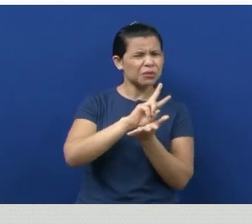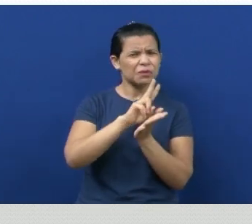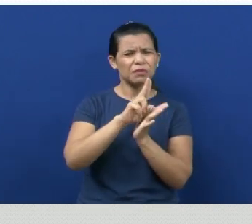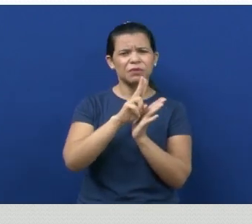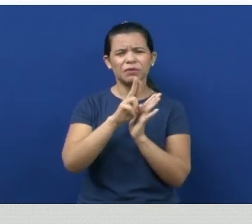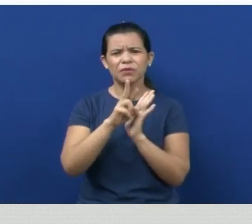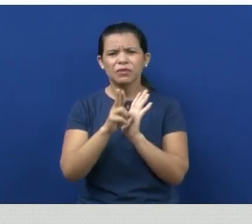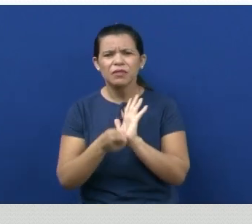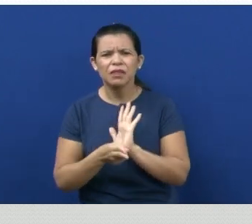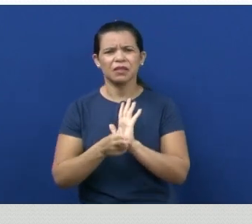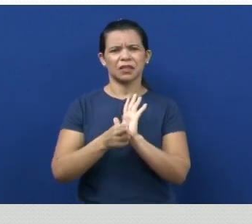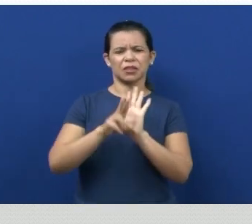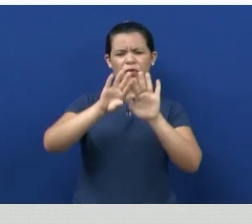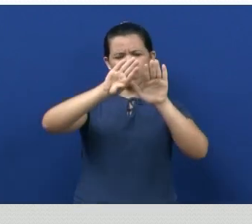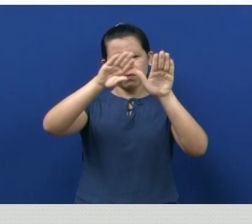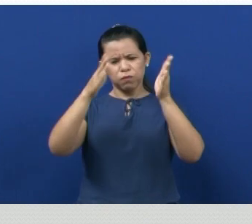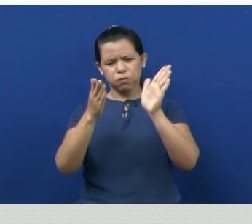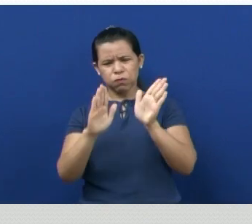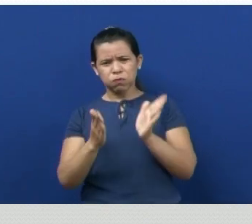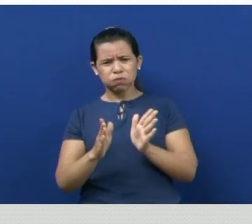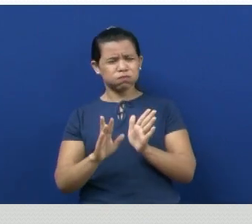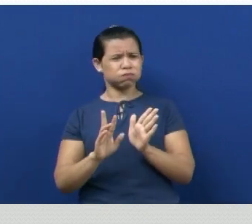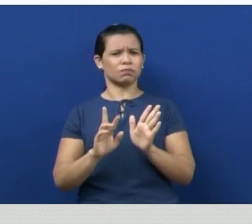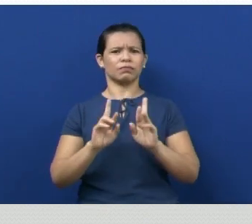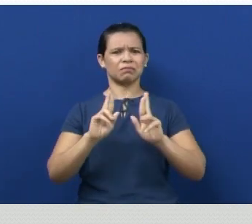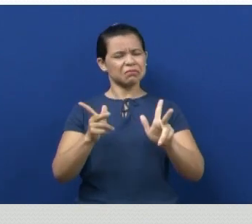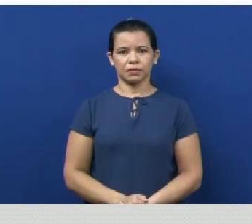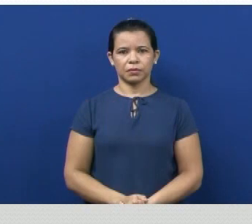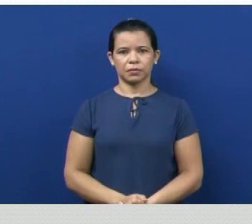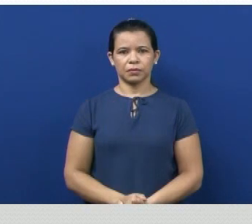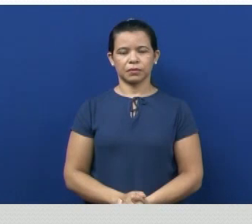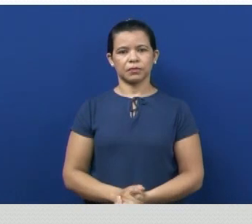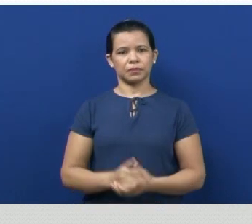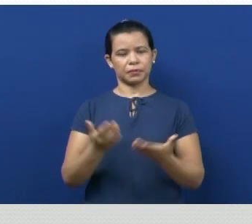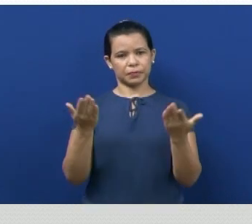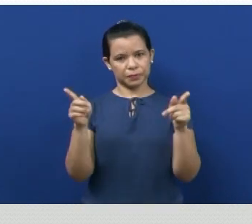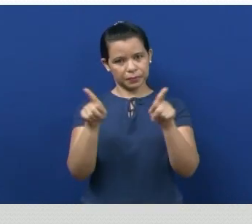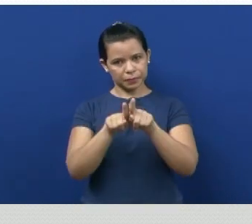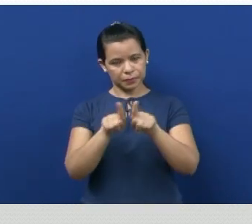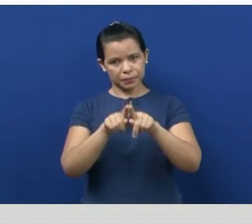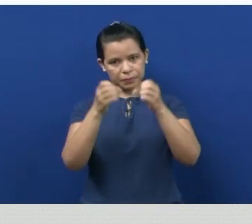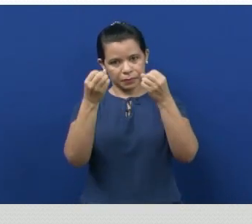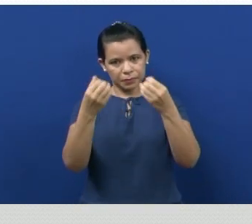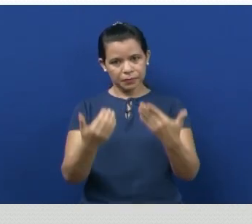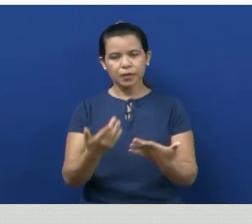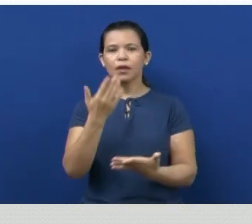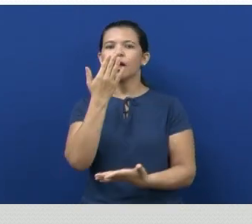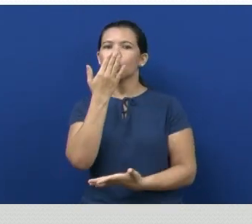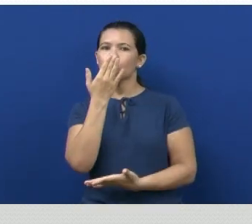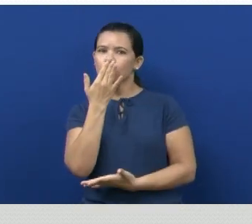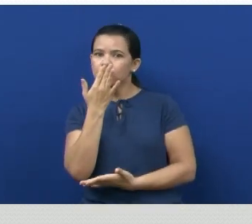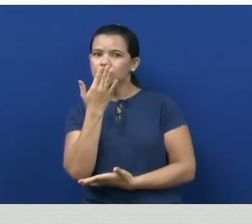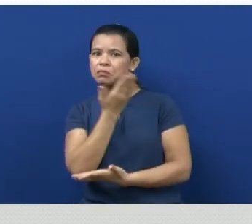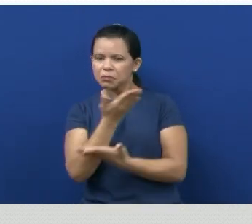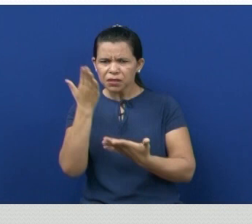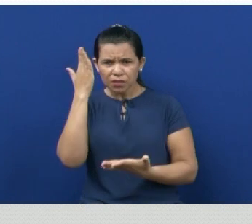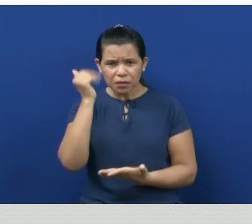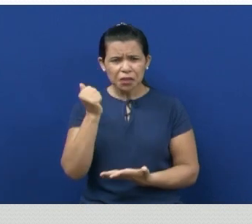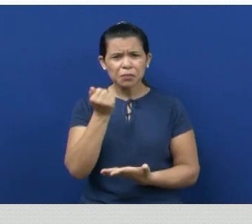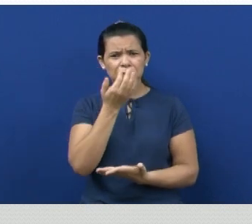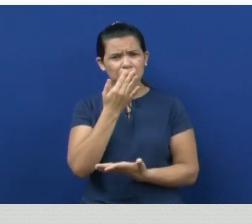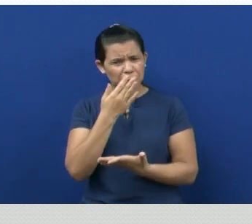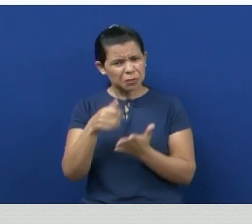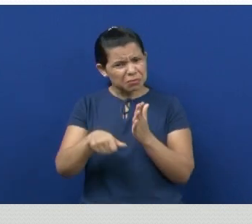de outras formas, aquelas que a nossa imaginação mandar. Nós vamos também falar sobre as cores. Vocês sabem quais são as